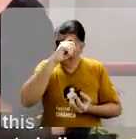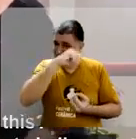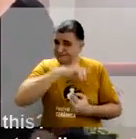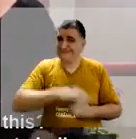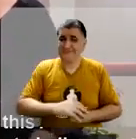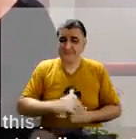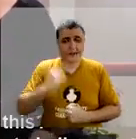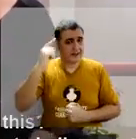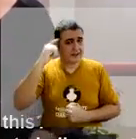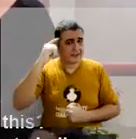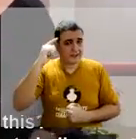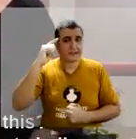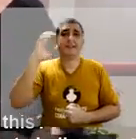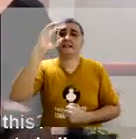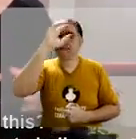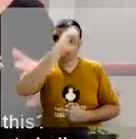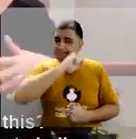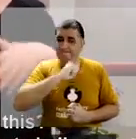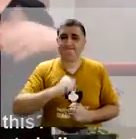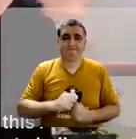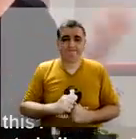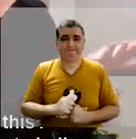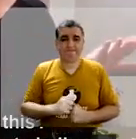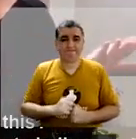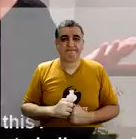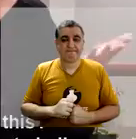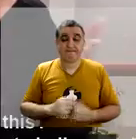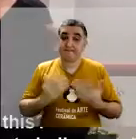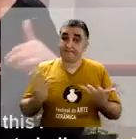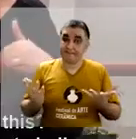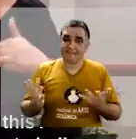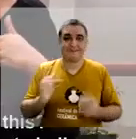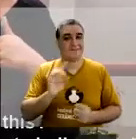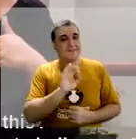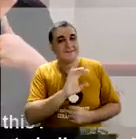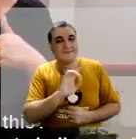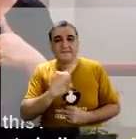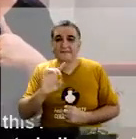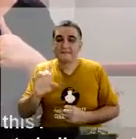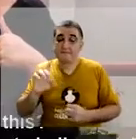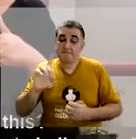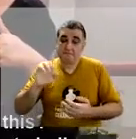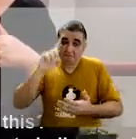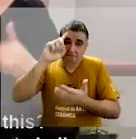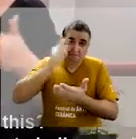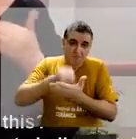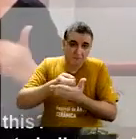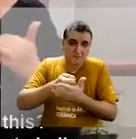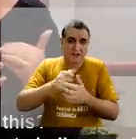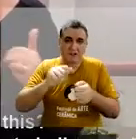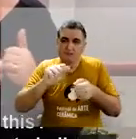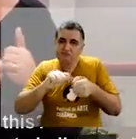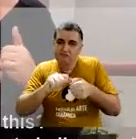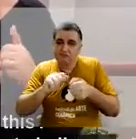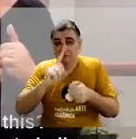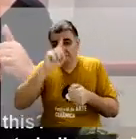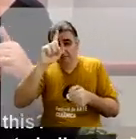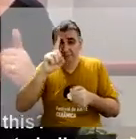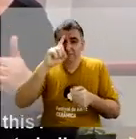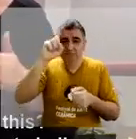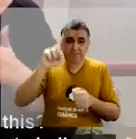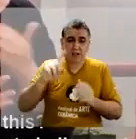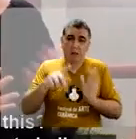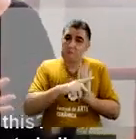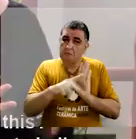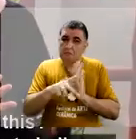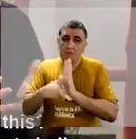e você tem que fazer a queima. E cada ceramista acaba desenvolvendo as suas técnicas, o